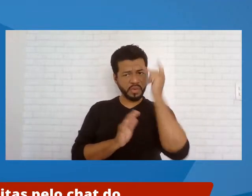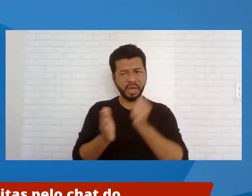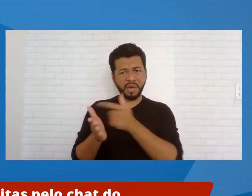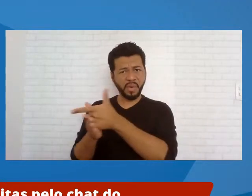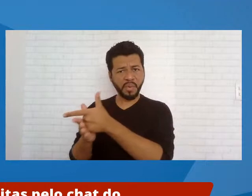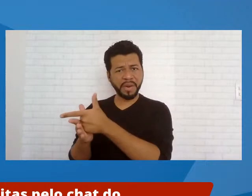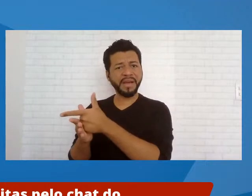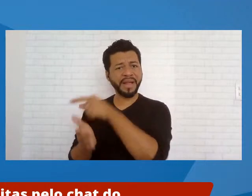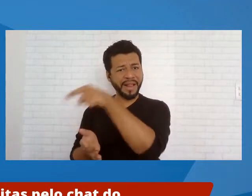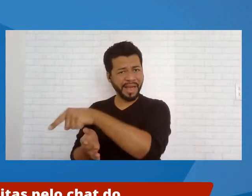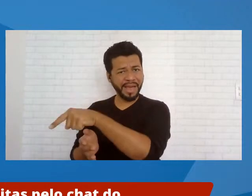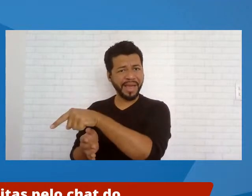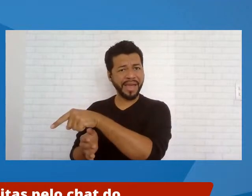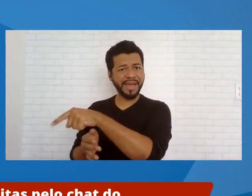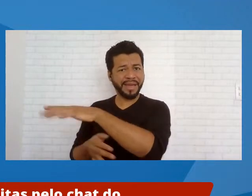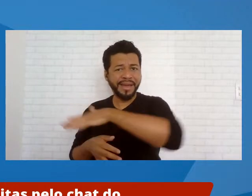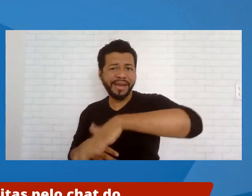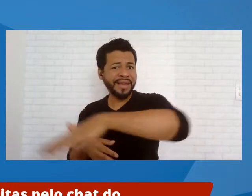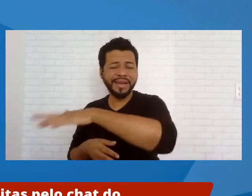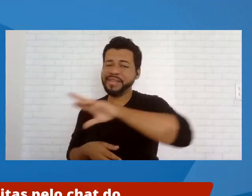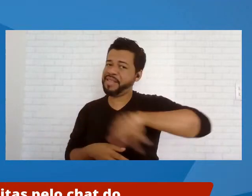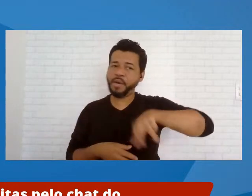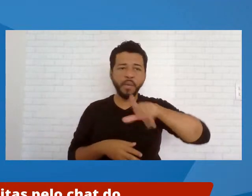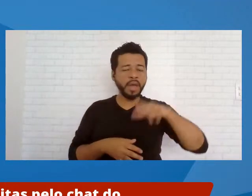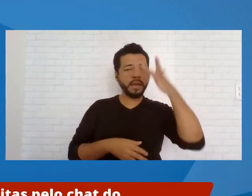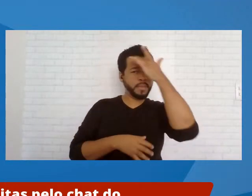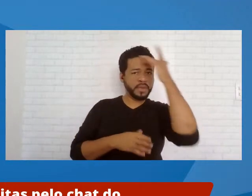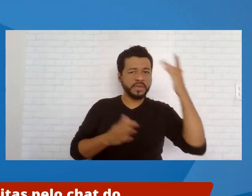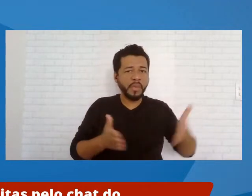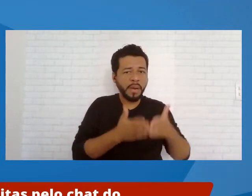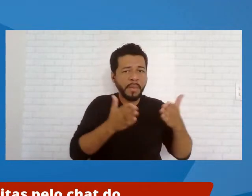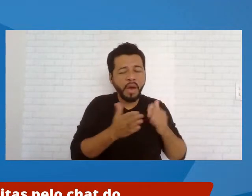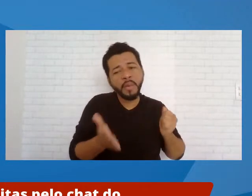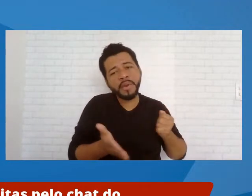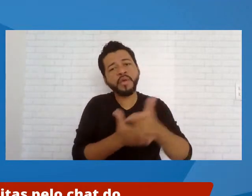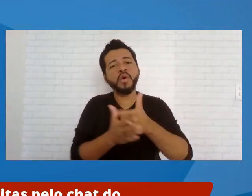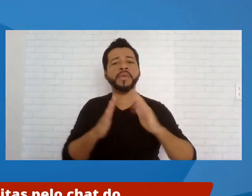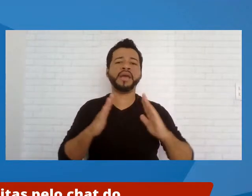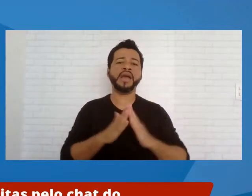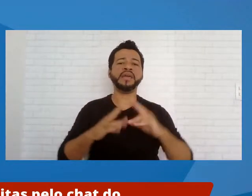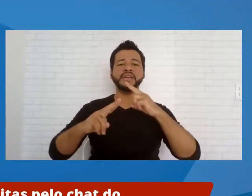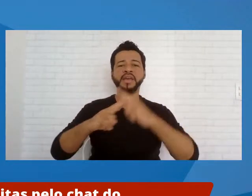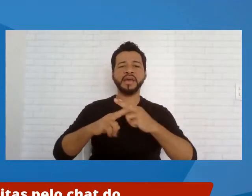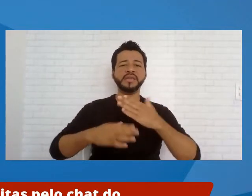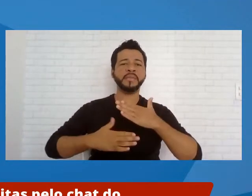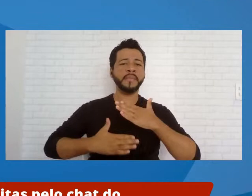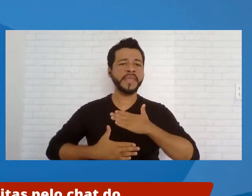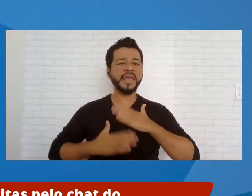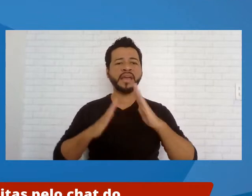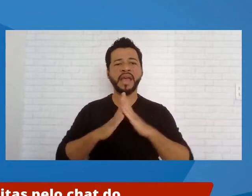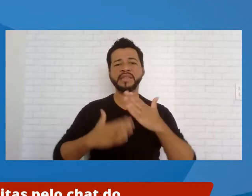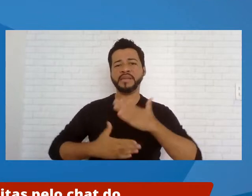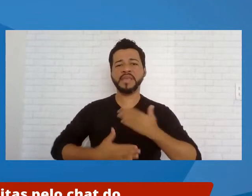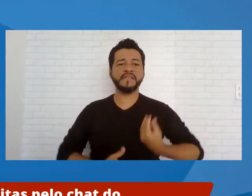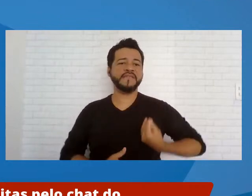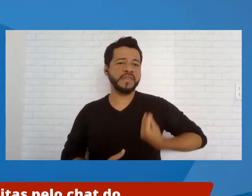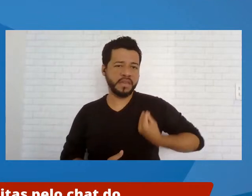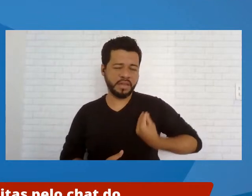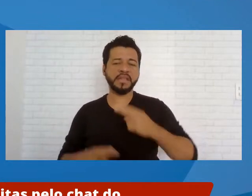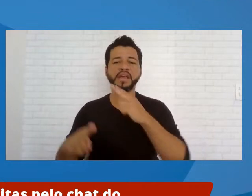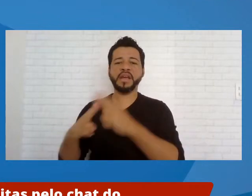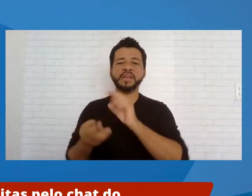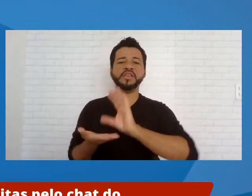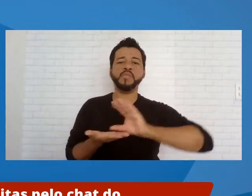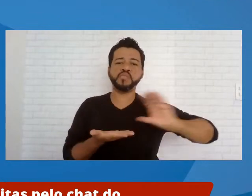Minha Vida. Ter acesso à educação através da educação pública, da saúde pública. Vamos ver o que aconteceu agora, nessa crise